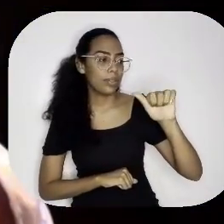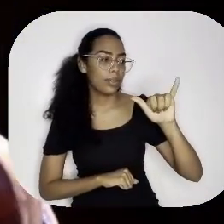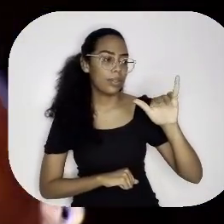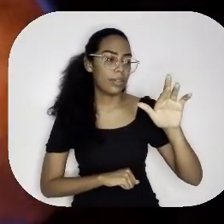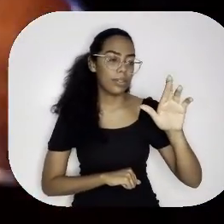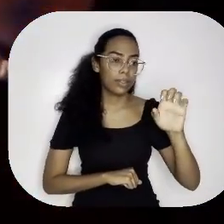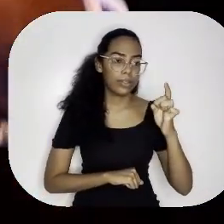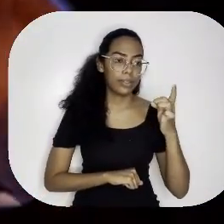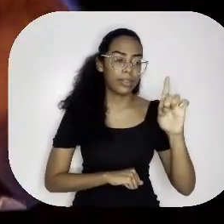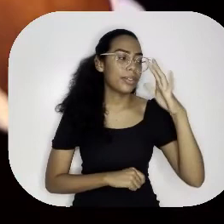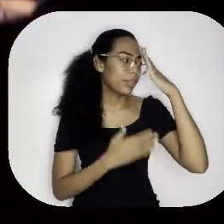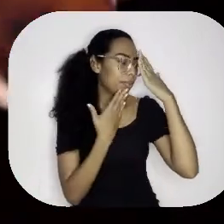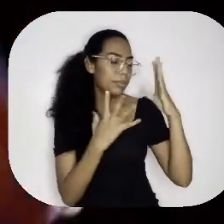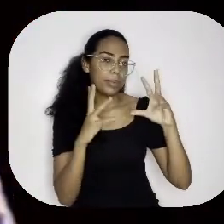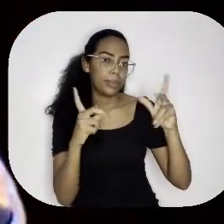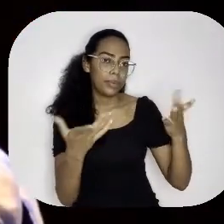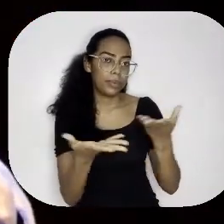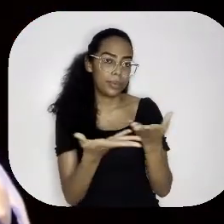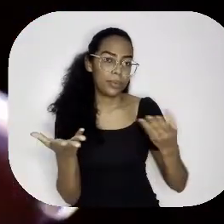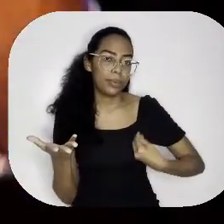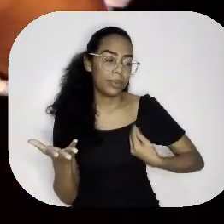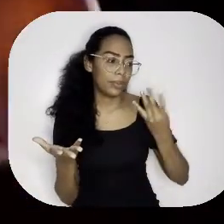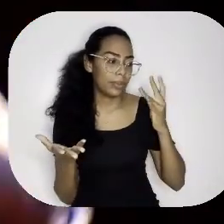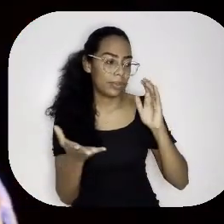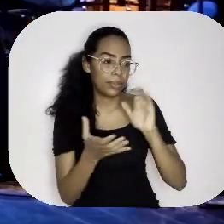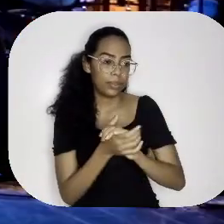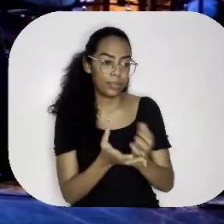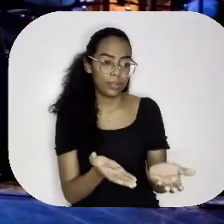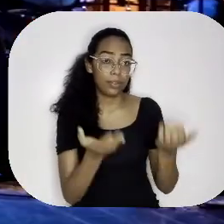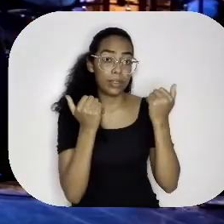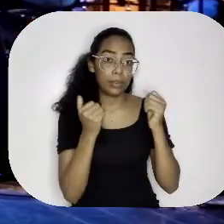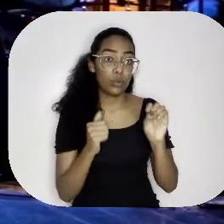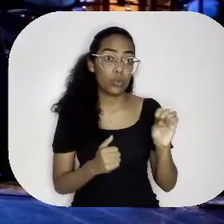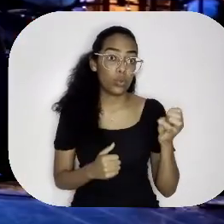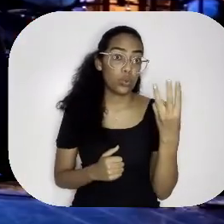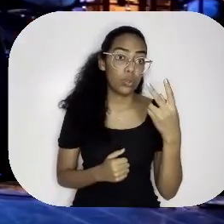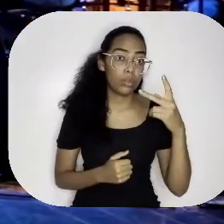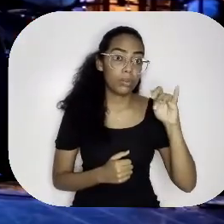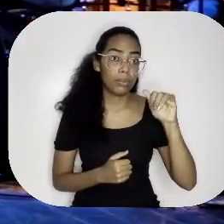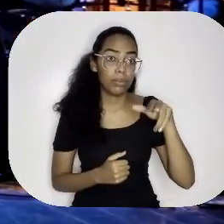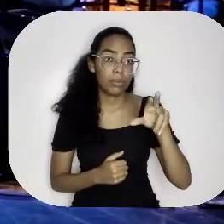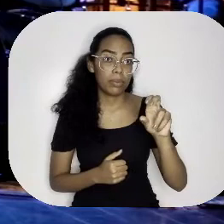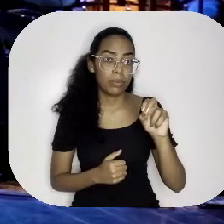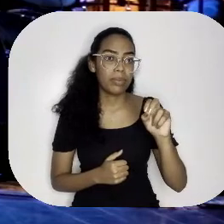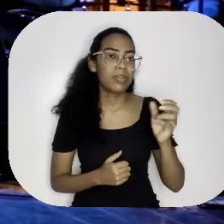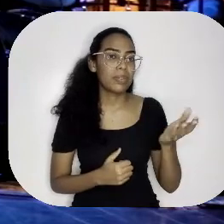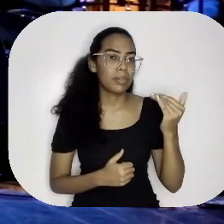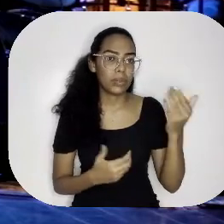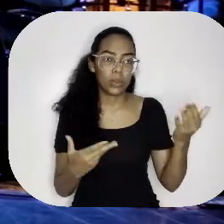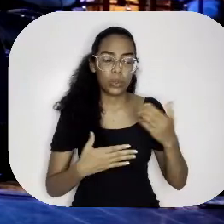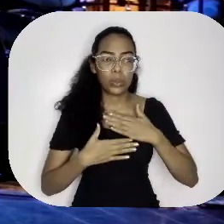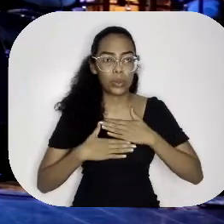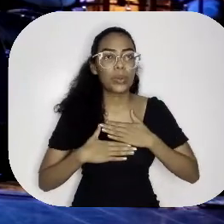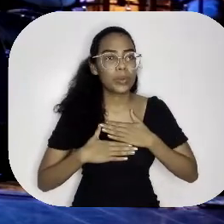do meu trabalho, obrigado pela Denaide, que tá aí, a Denaide é a esposa dele. Vamos gostar, vamos pro show do Ping, o bicho ia com a cara assim, obrigado, sabe? Do